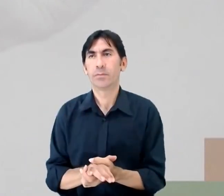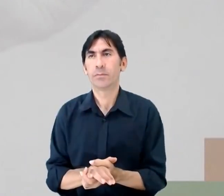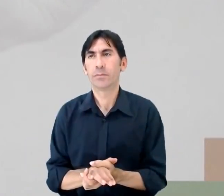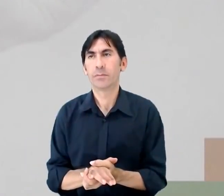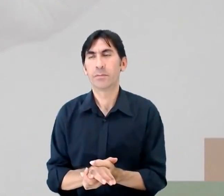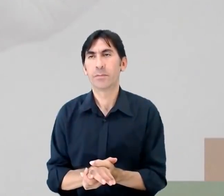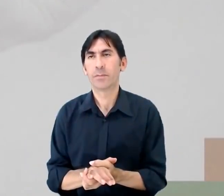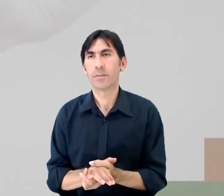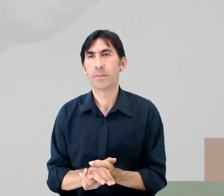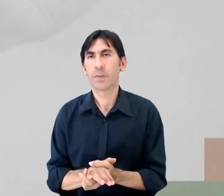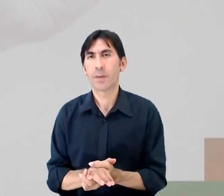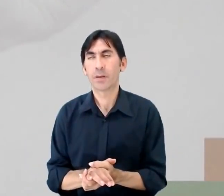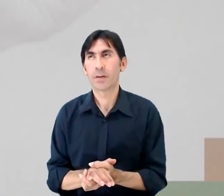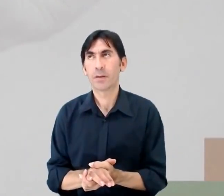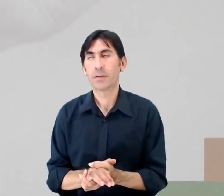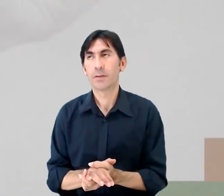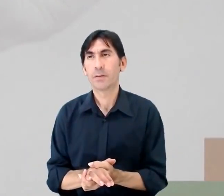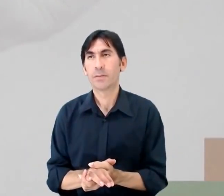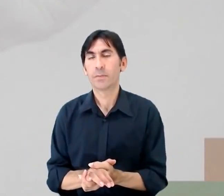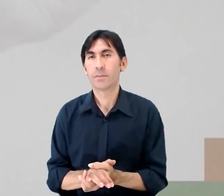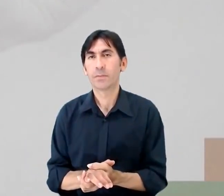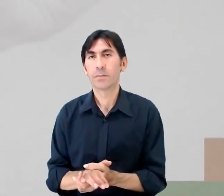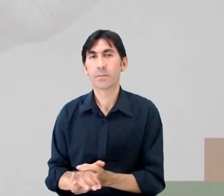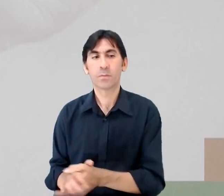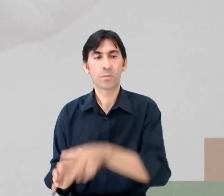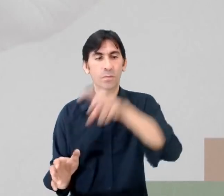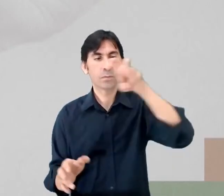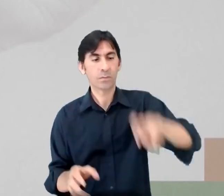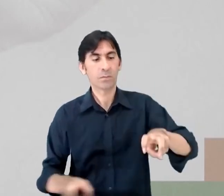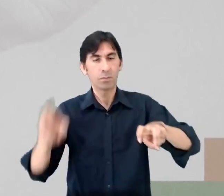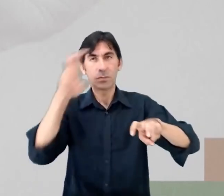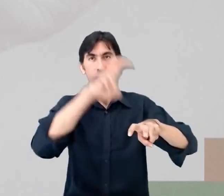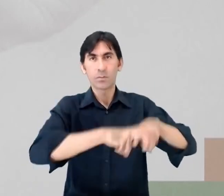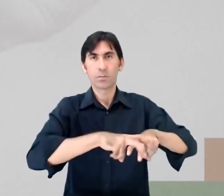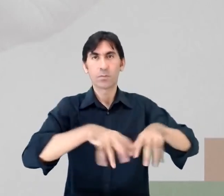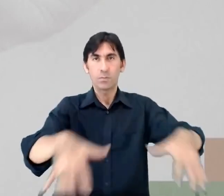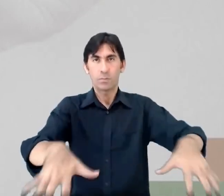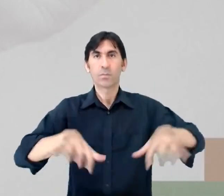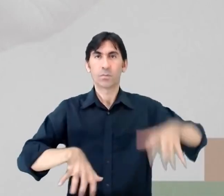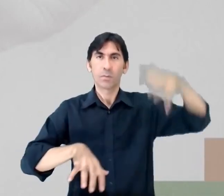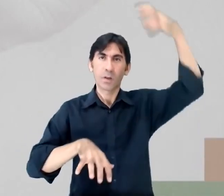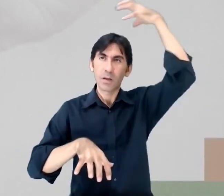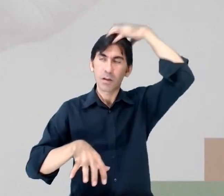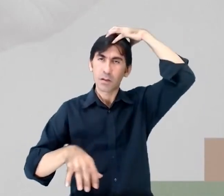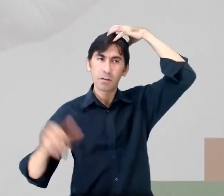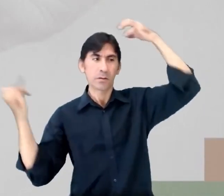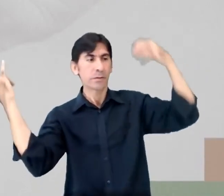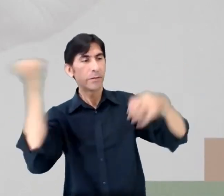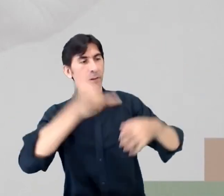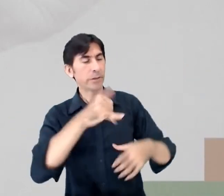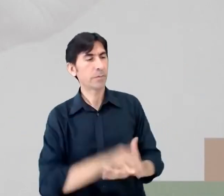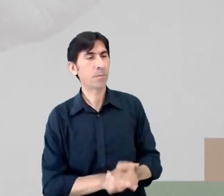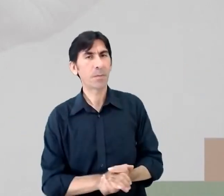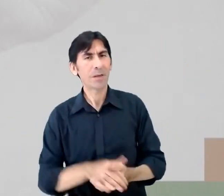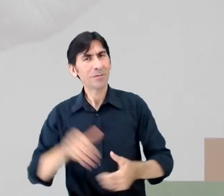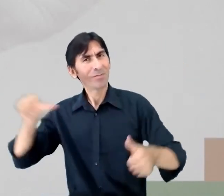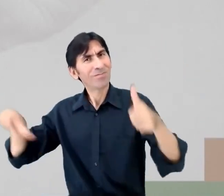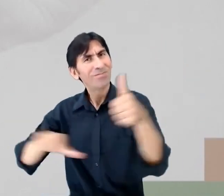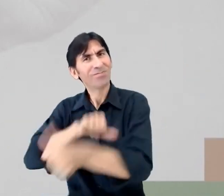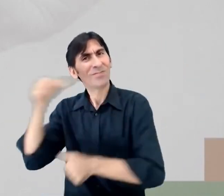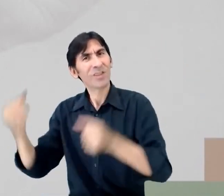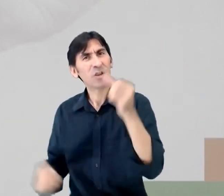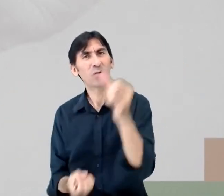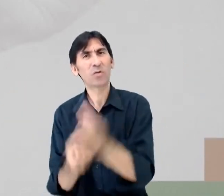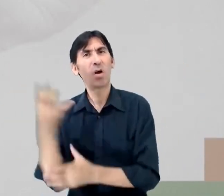Disse aquele que estava sentado sobre o trono: eis que faço novas todas as